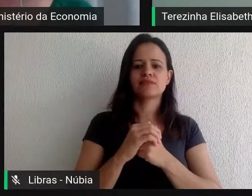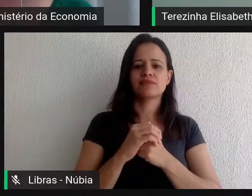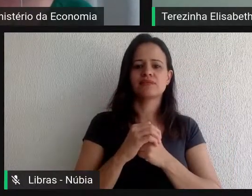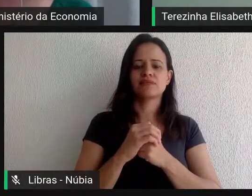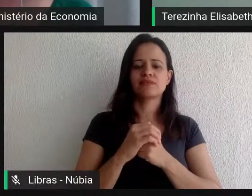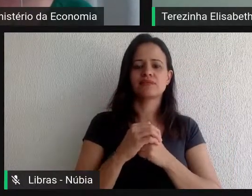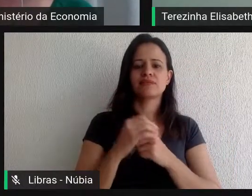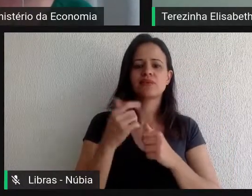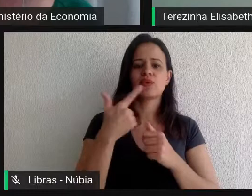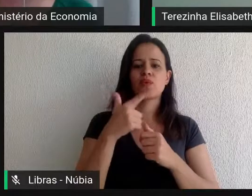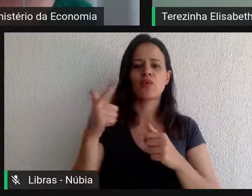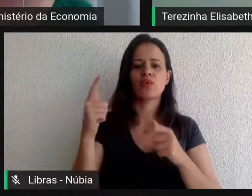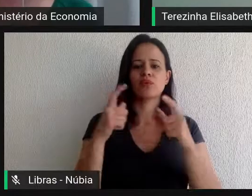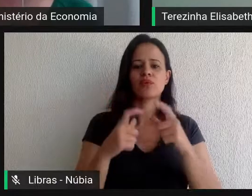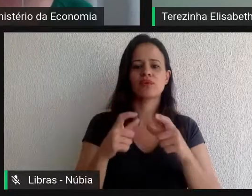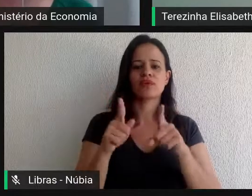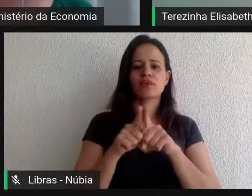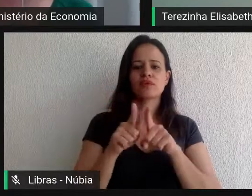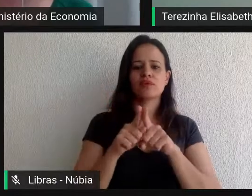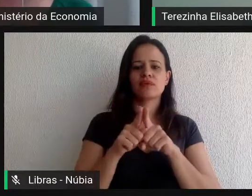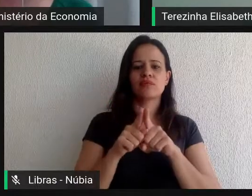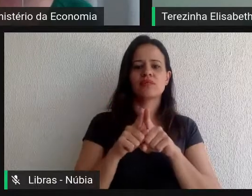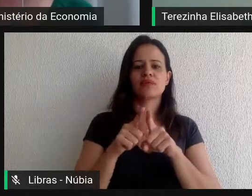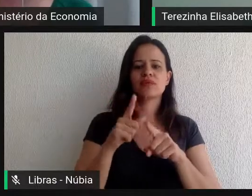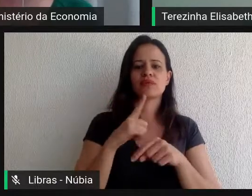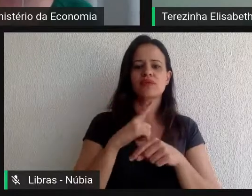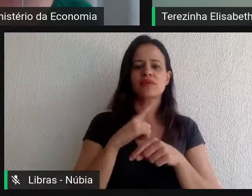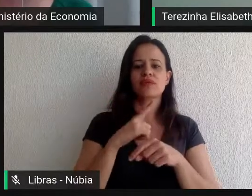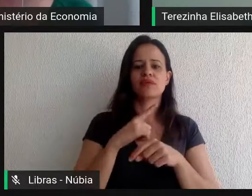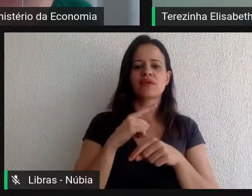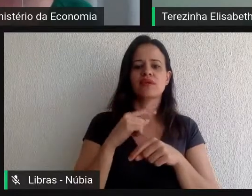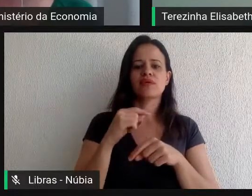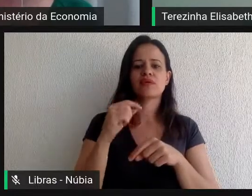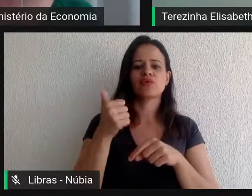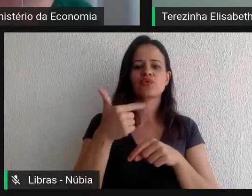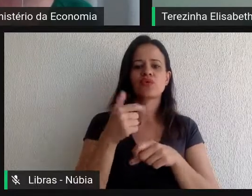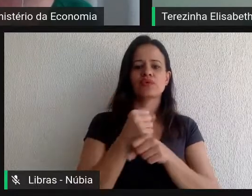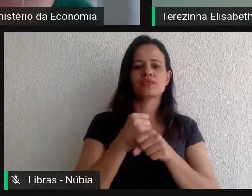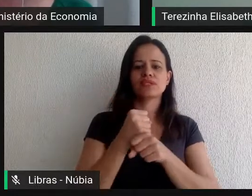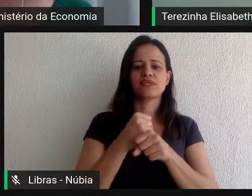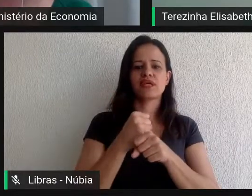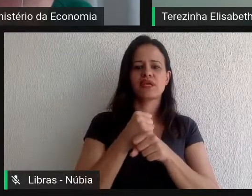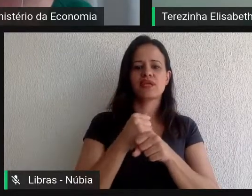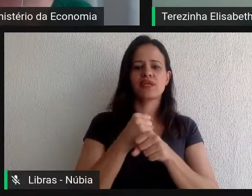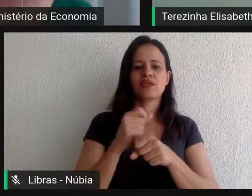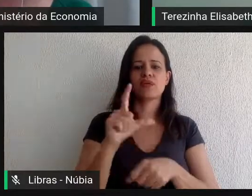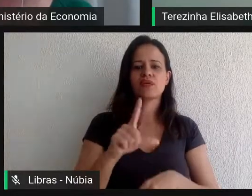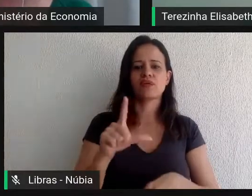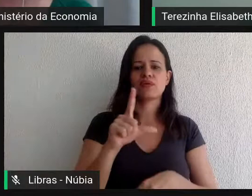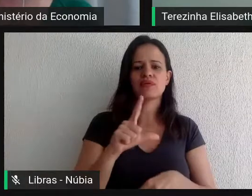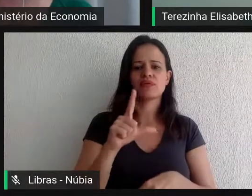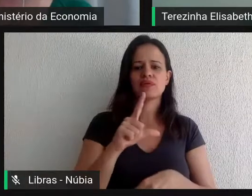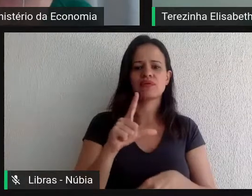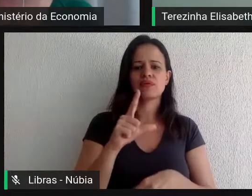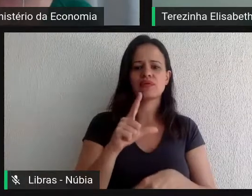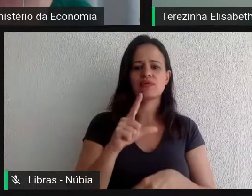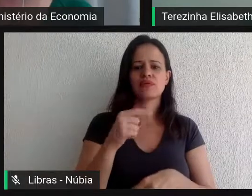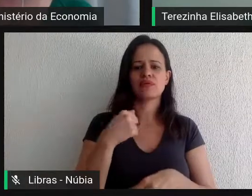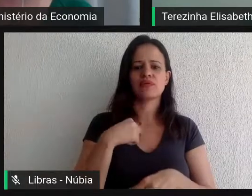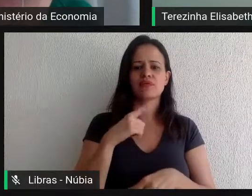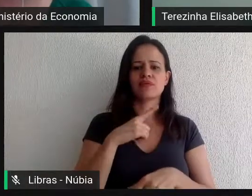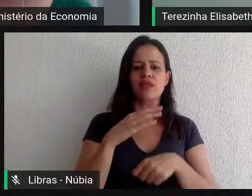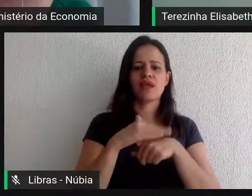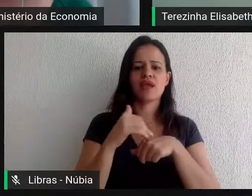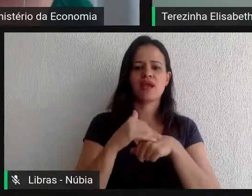outro lugar, nem mesmo Minas Gerais, que eu sou mineira. Mas eu morei 12 anos em Londrina, eu tenho um carinho